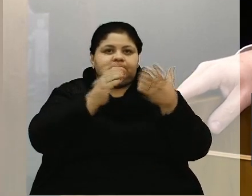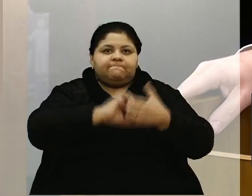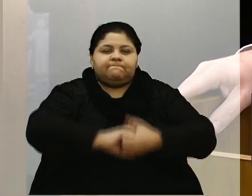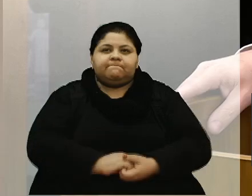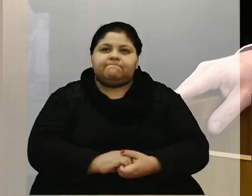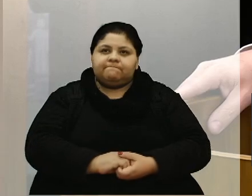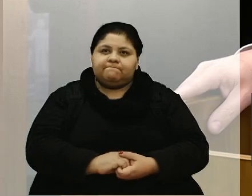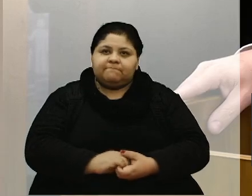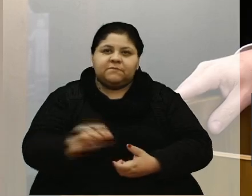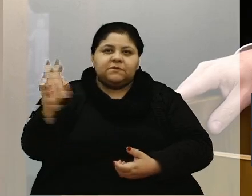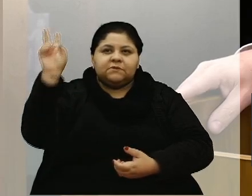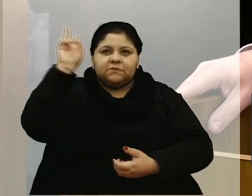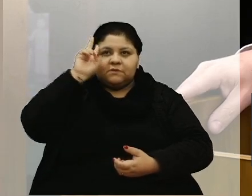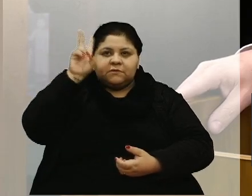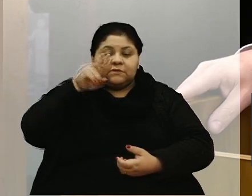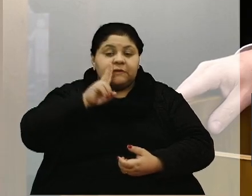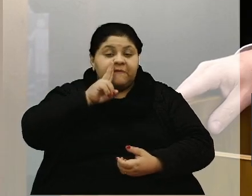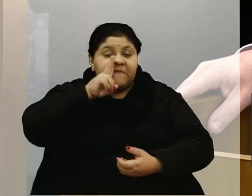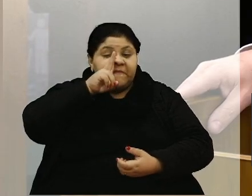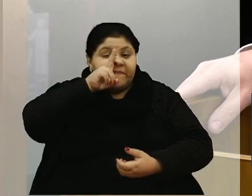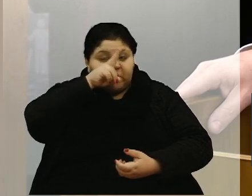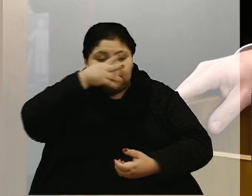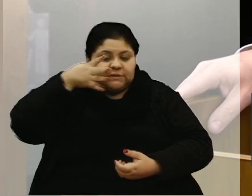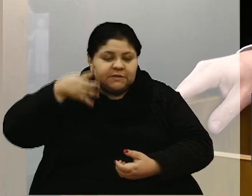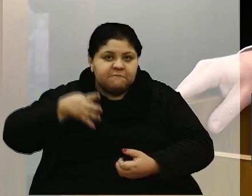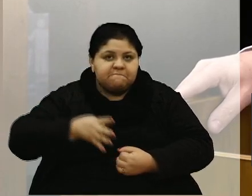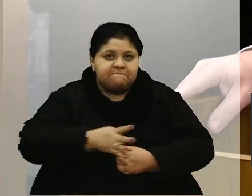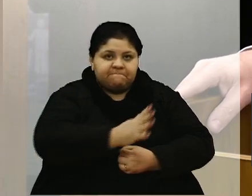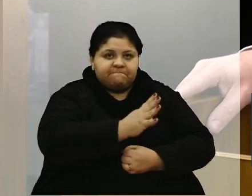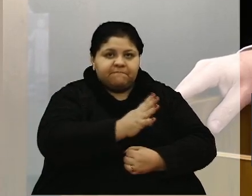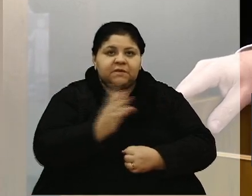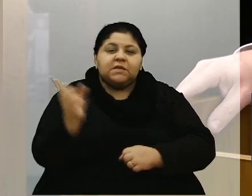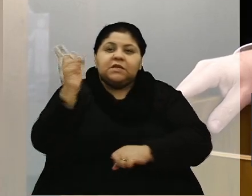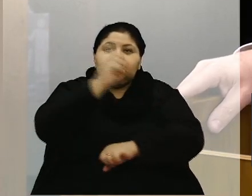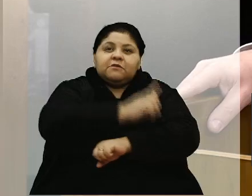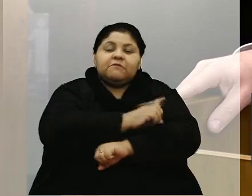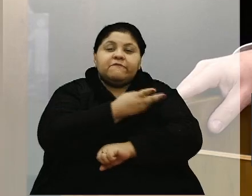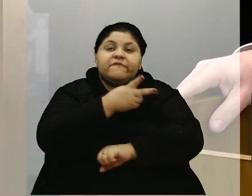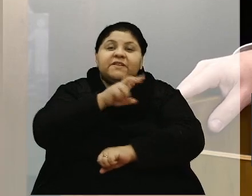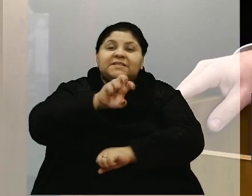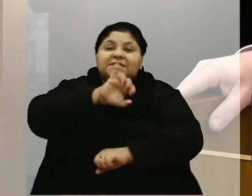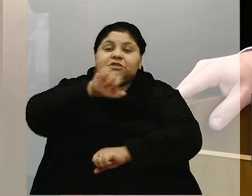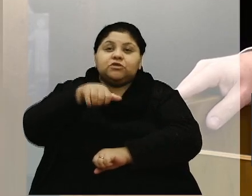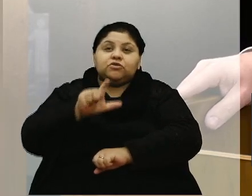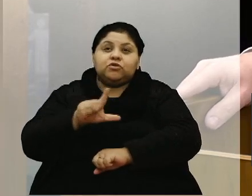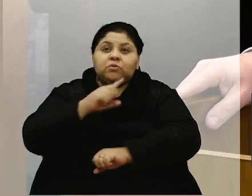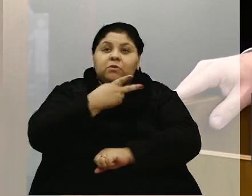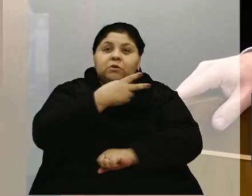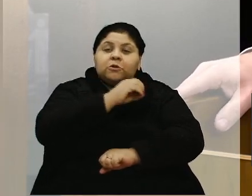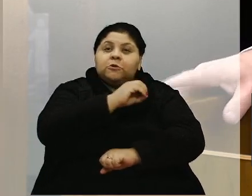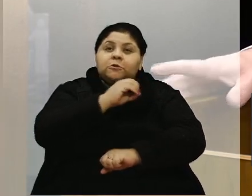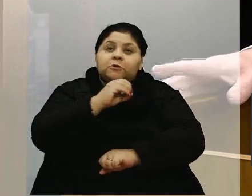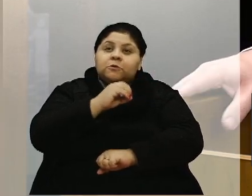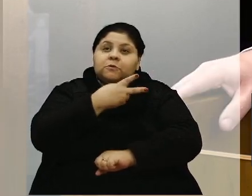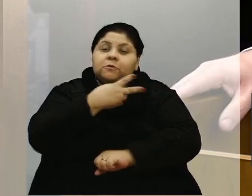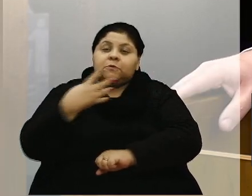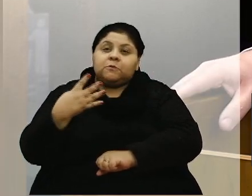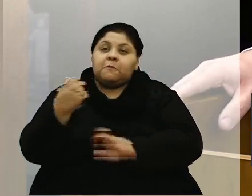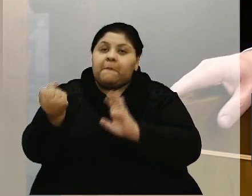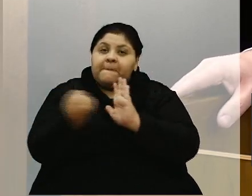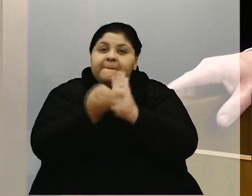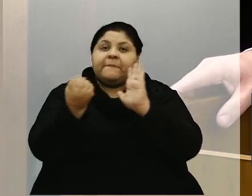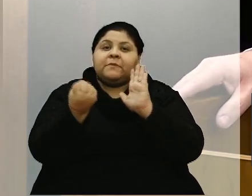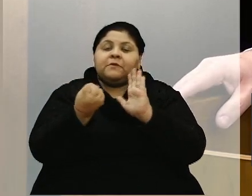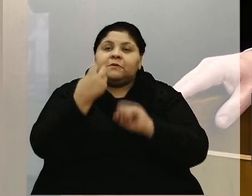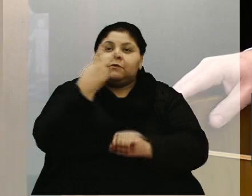da história e da força imigrante. Dizer que o dia 25 de julho de 2024 marca, então,